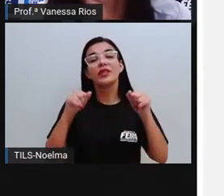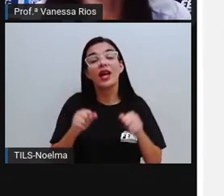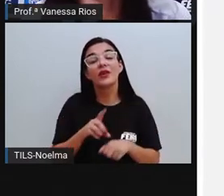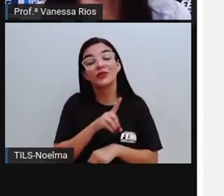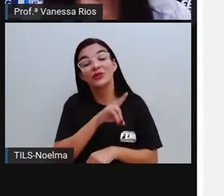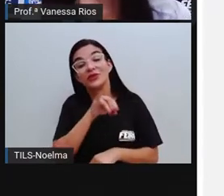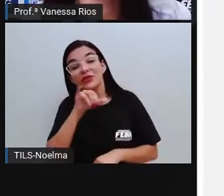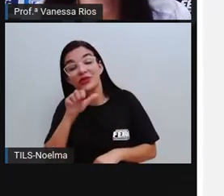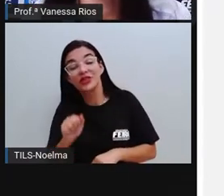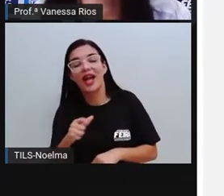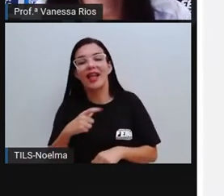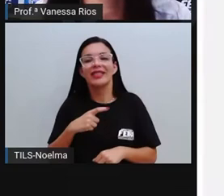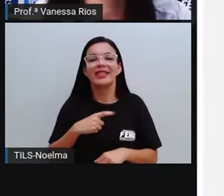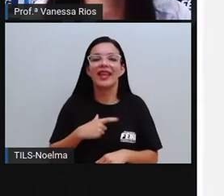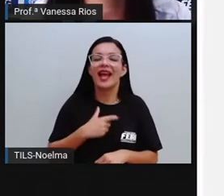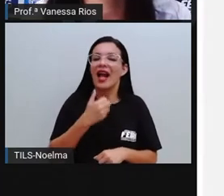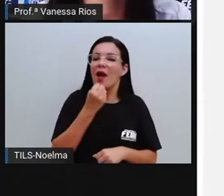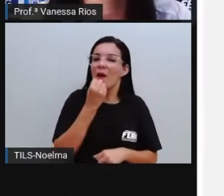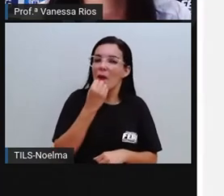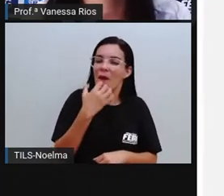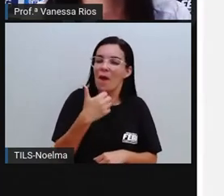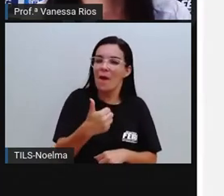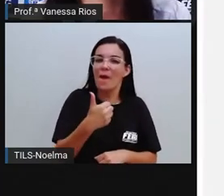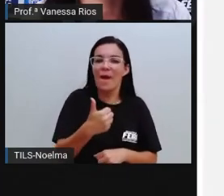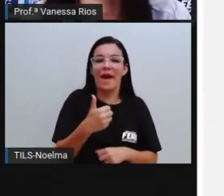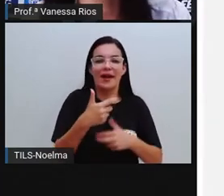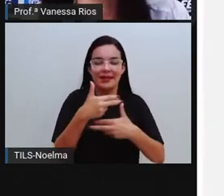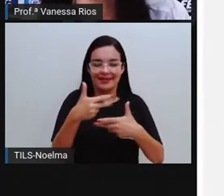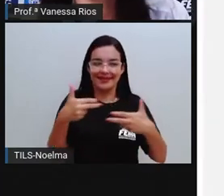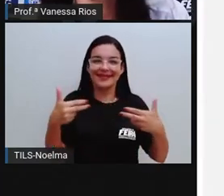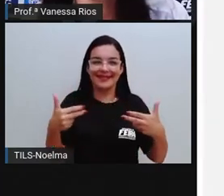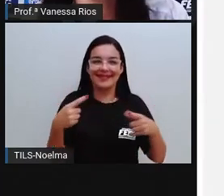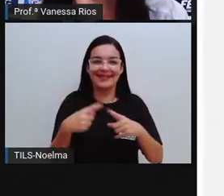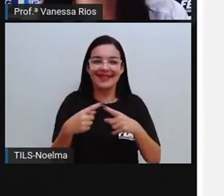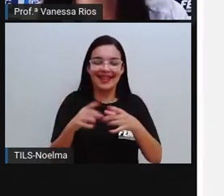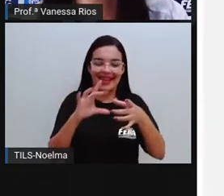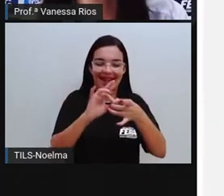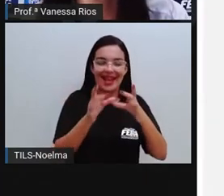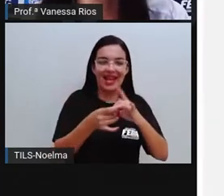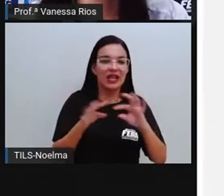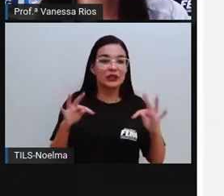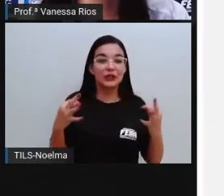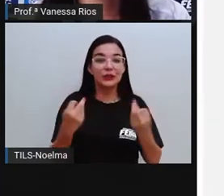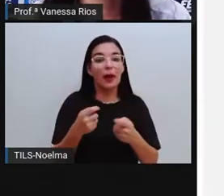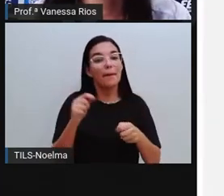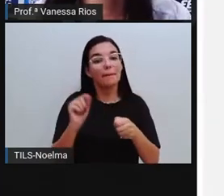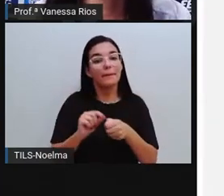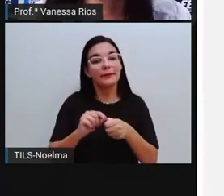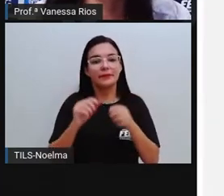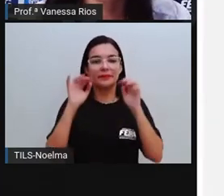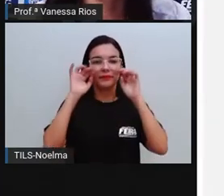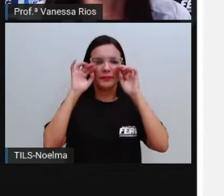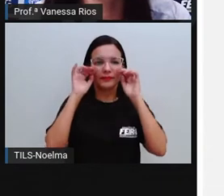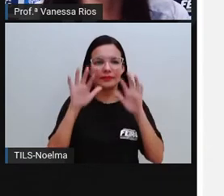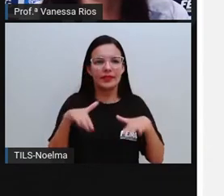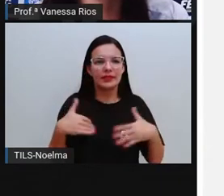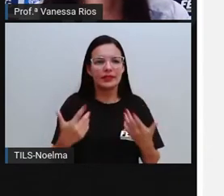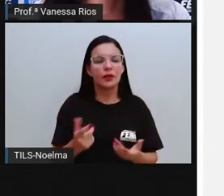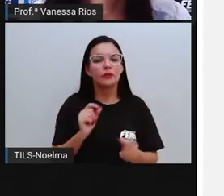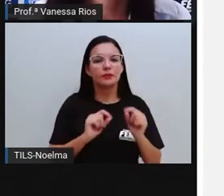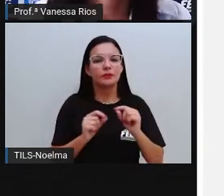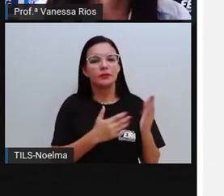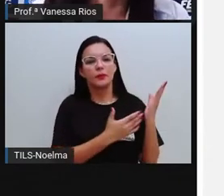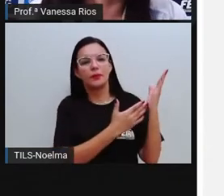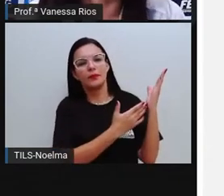a Pro falou, a gente tenha um saldo positivo em relação a tudo que a gente precisa fazer. E aí as rotinas, elas